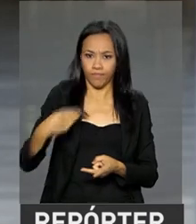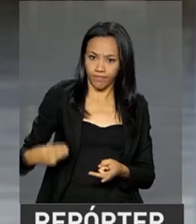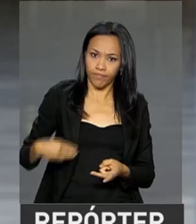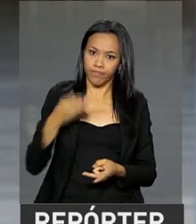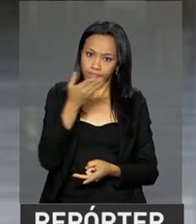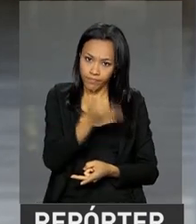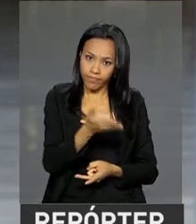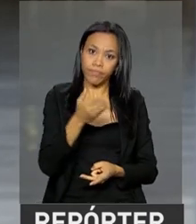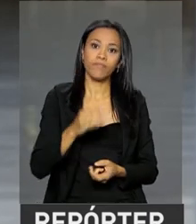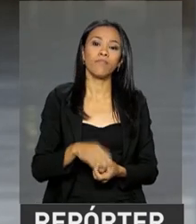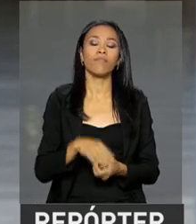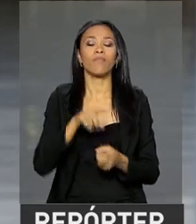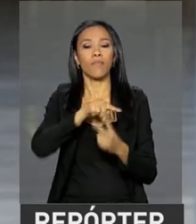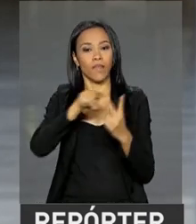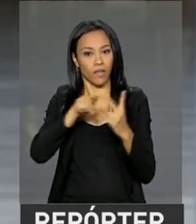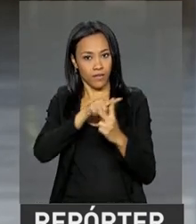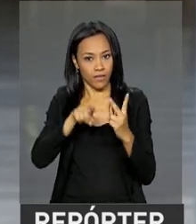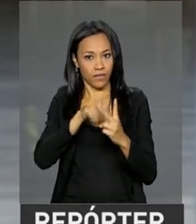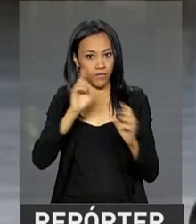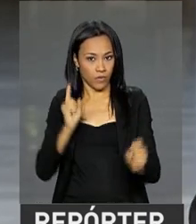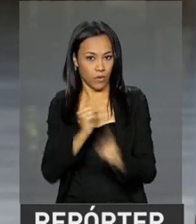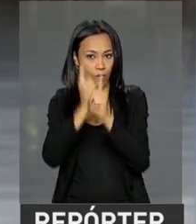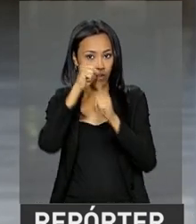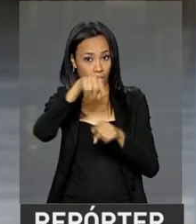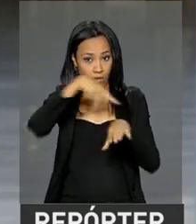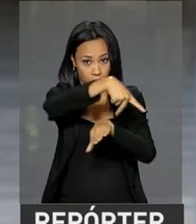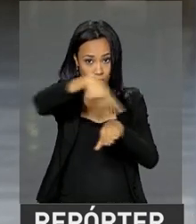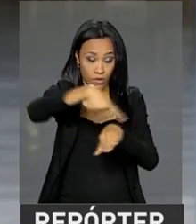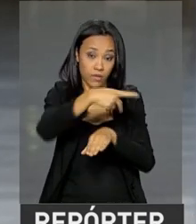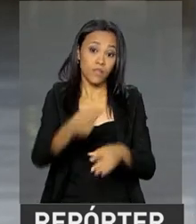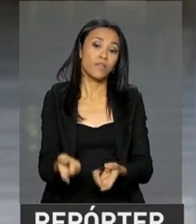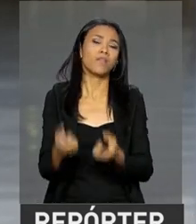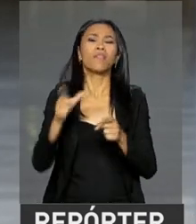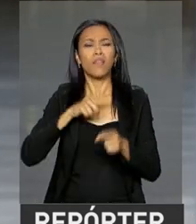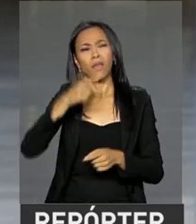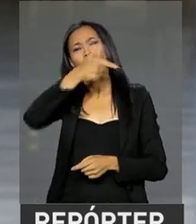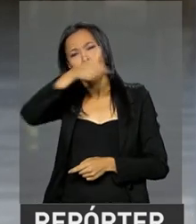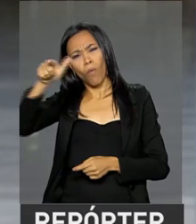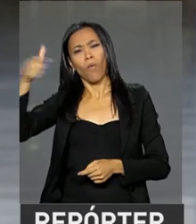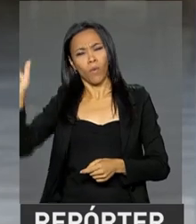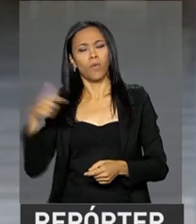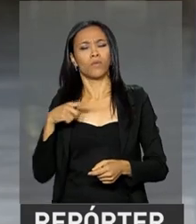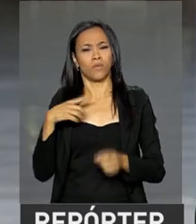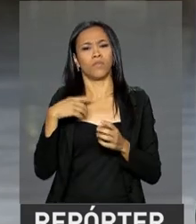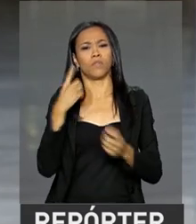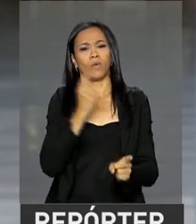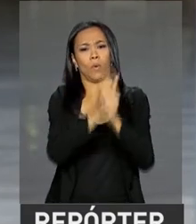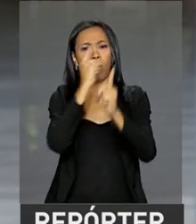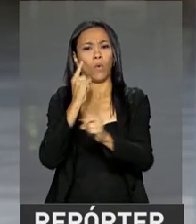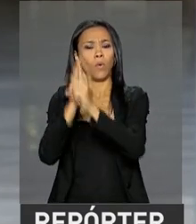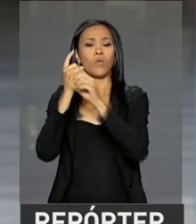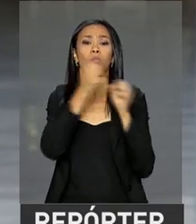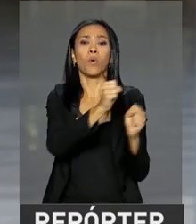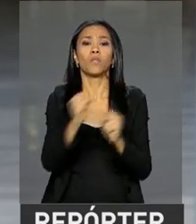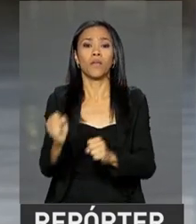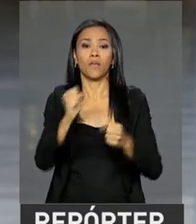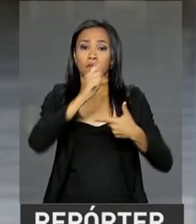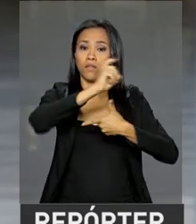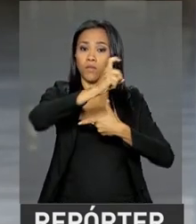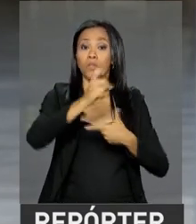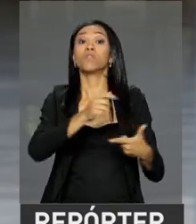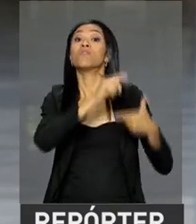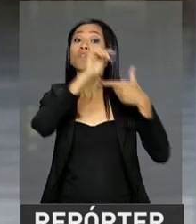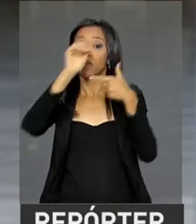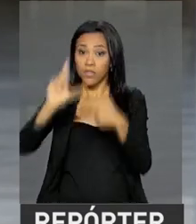isso lá em Oslo capital da Noruega ele também tem outros encontros aí com autoridades do dos poderes executivo e